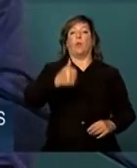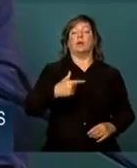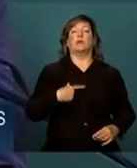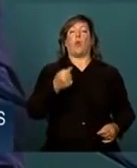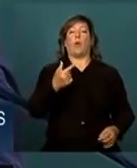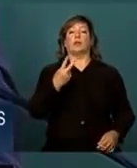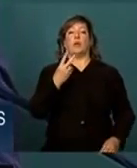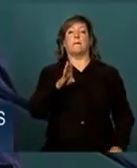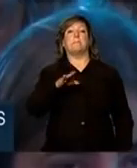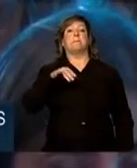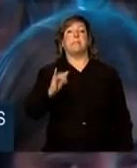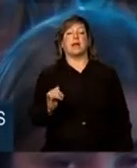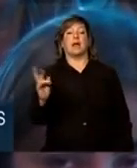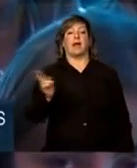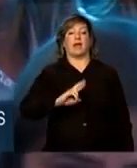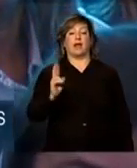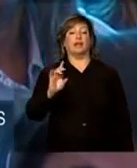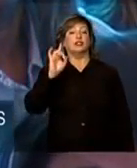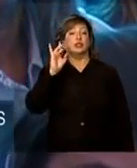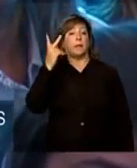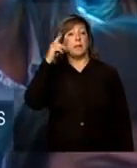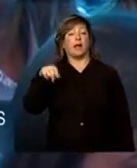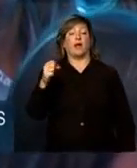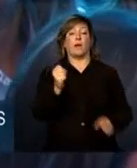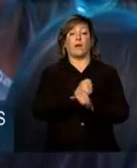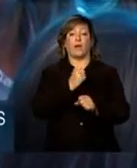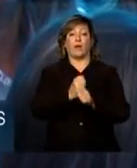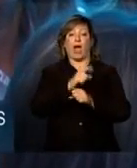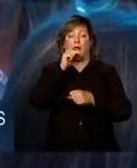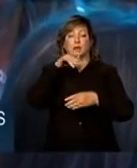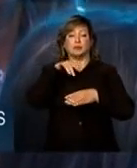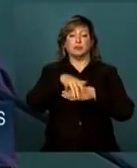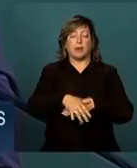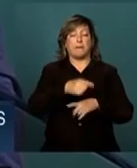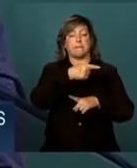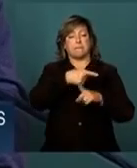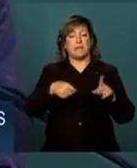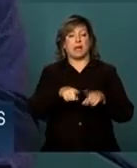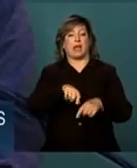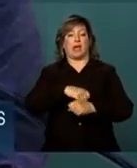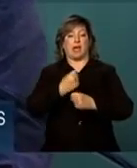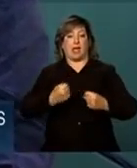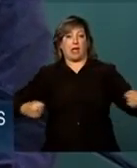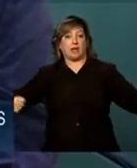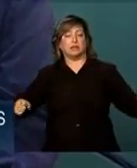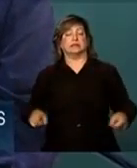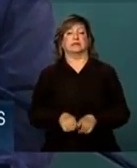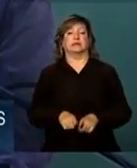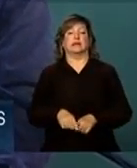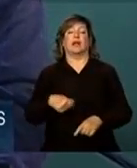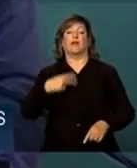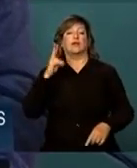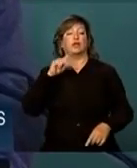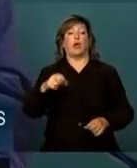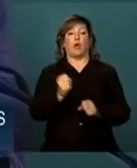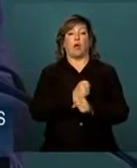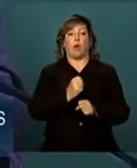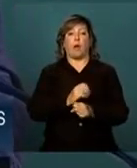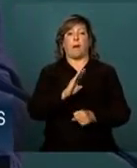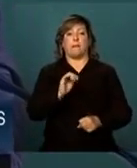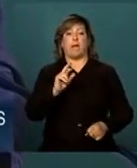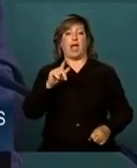2 bilhões de reais só para a infraestrutura hídrica de médio e grande porte. E aí eu citaria obras como a